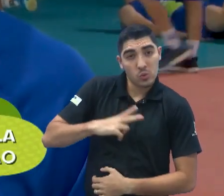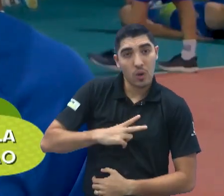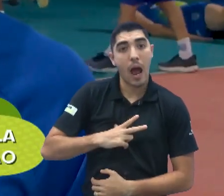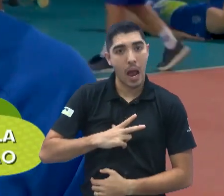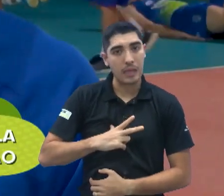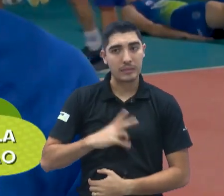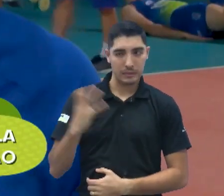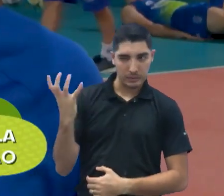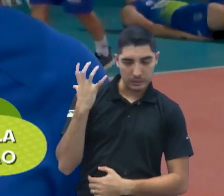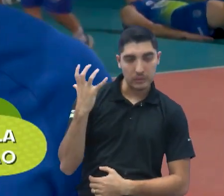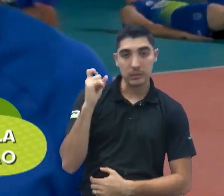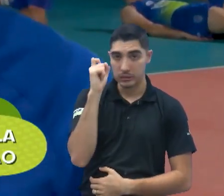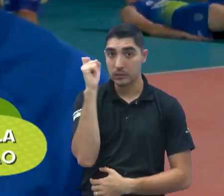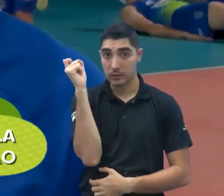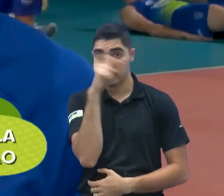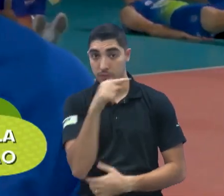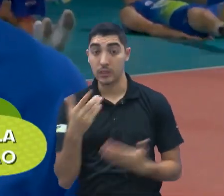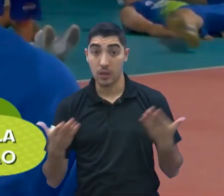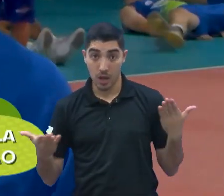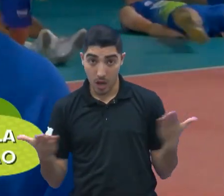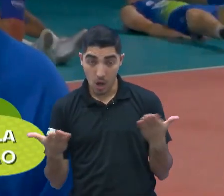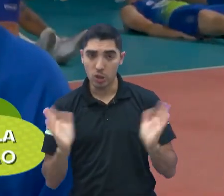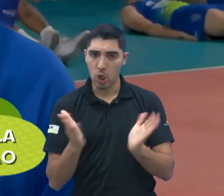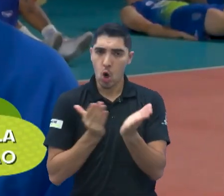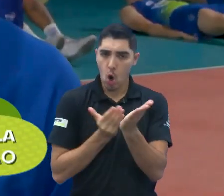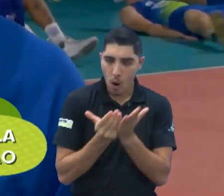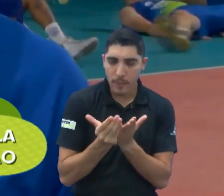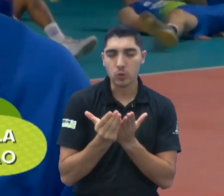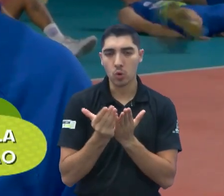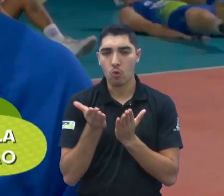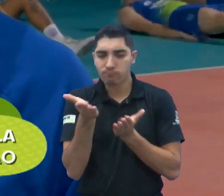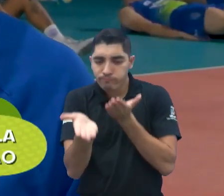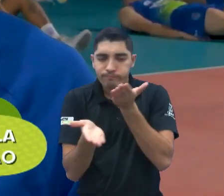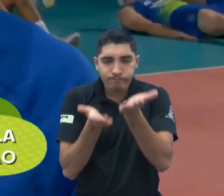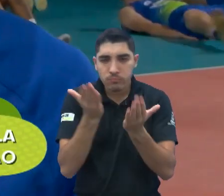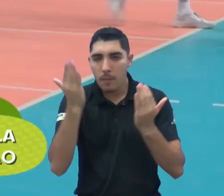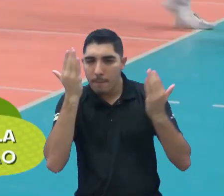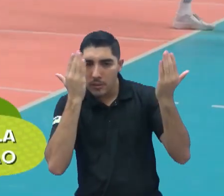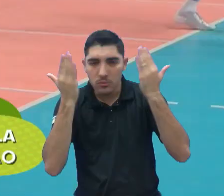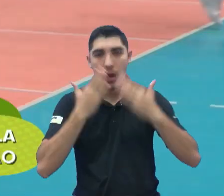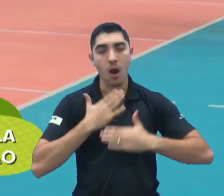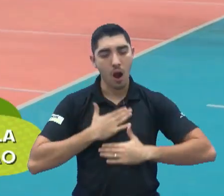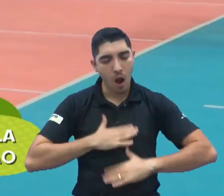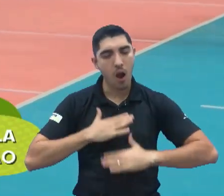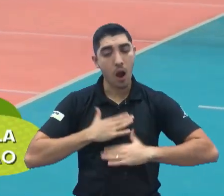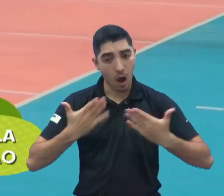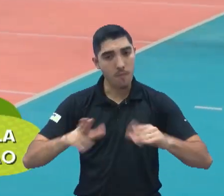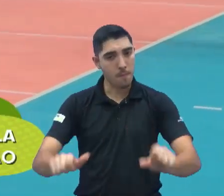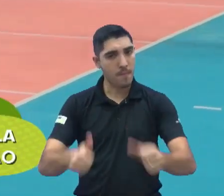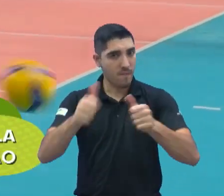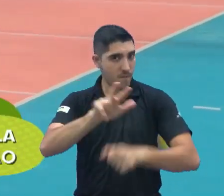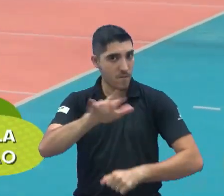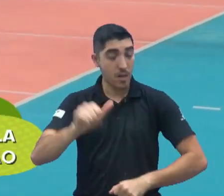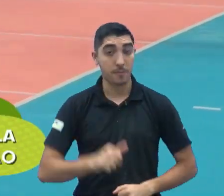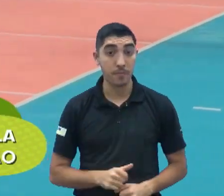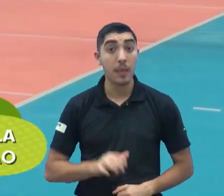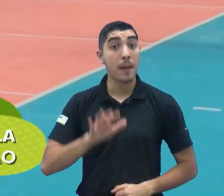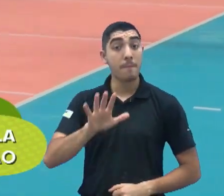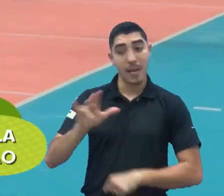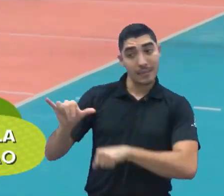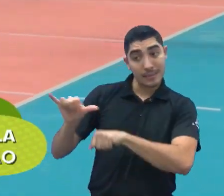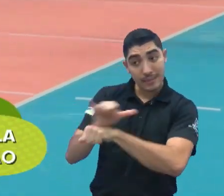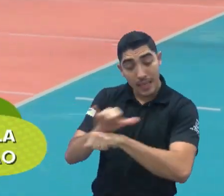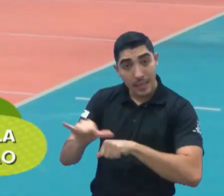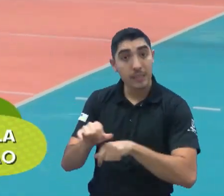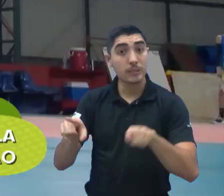era importante, começamos esse trabalho e eu tenho certeza que também vai ser um trabalho que vai nos trazer muitos frutos. Mas a parte técnica e tática